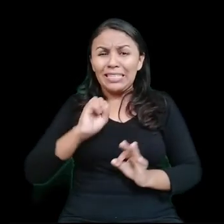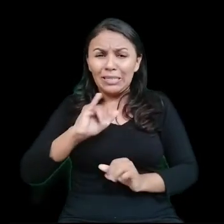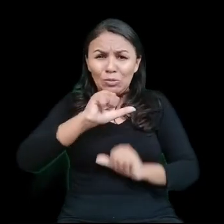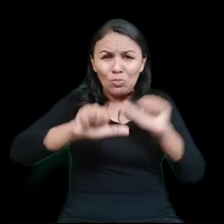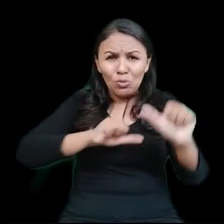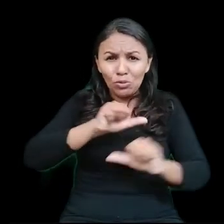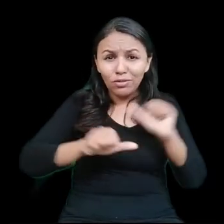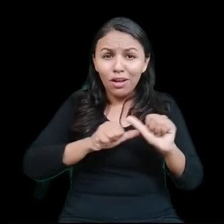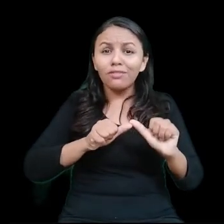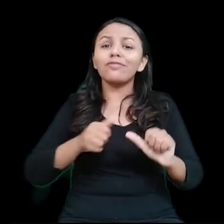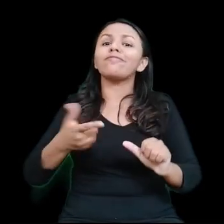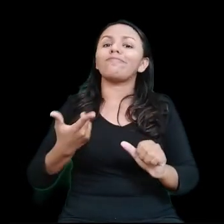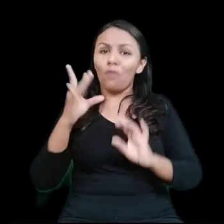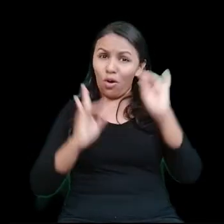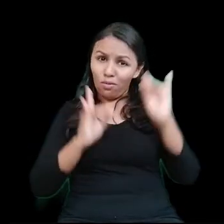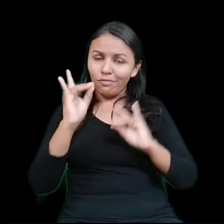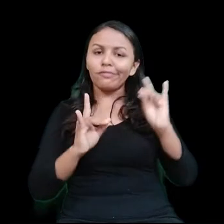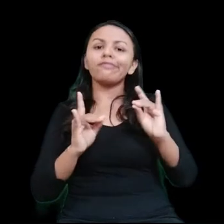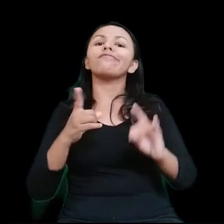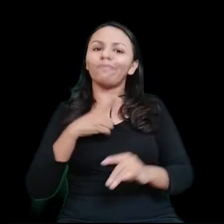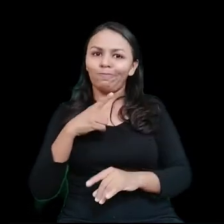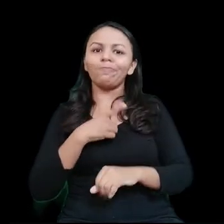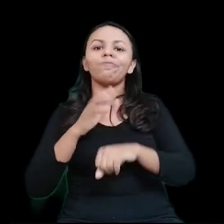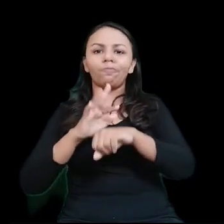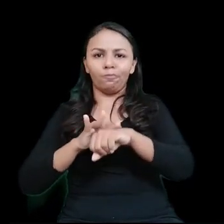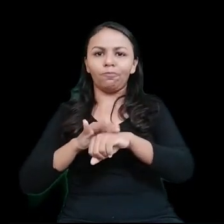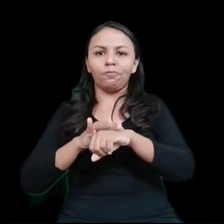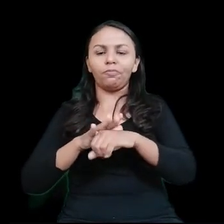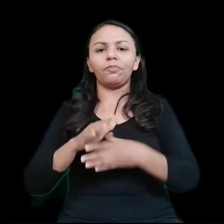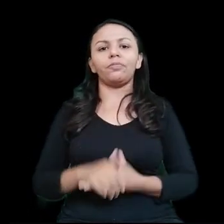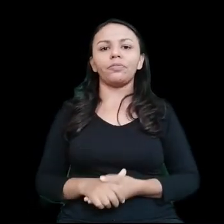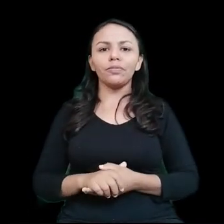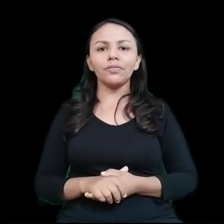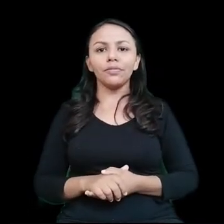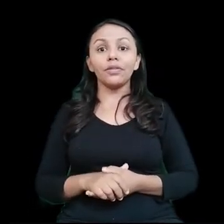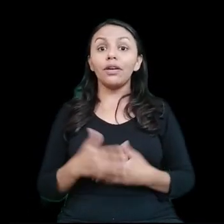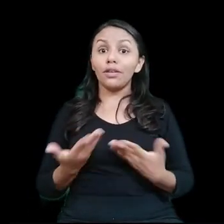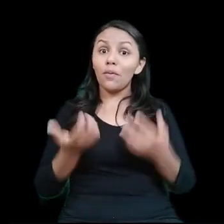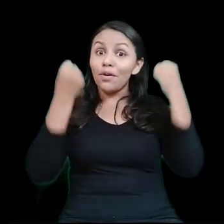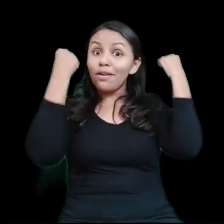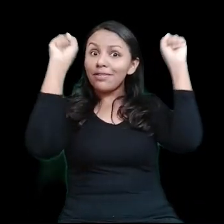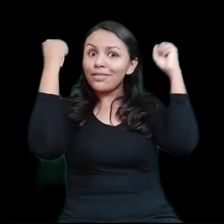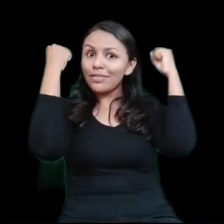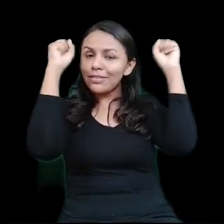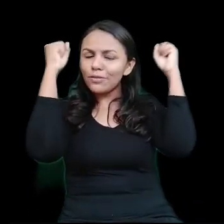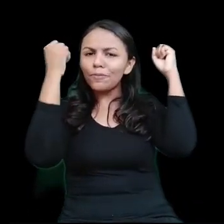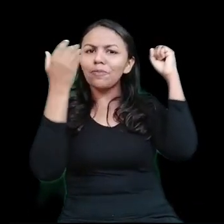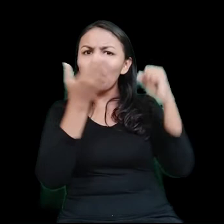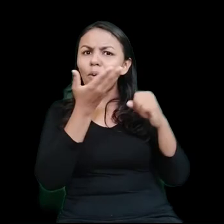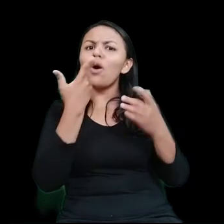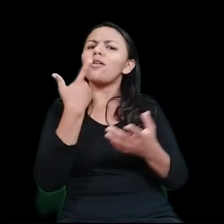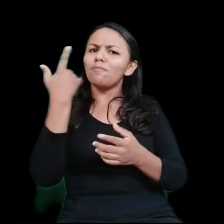hormônios vai gerar em decorrência aí algumas patologias. Aqui a gente fala sobre o exercício, né? Colocando aí